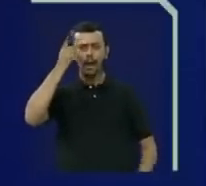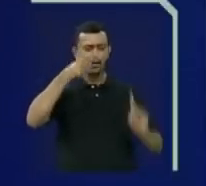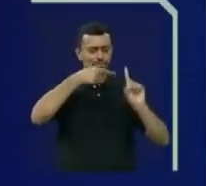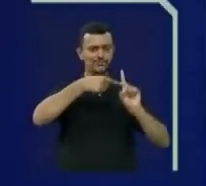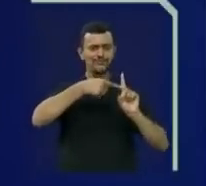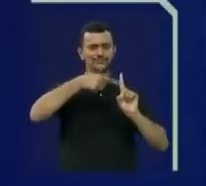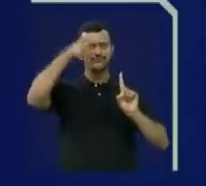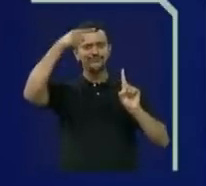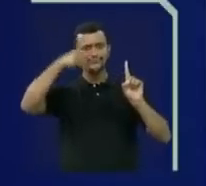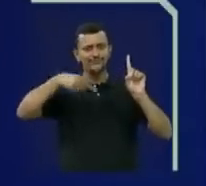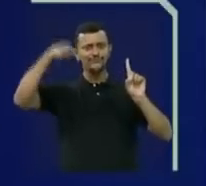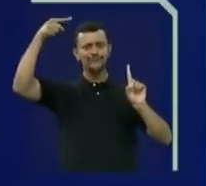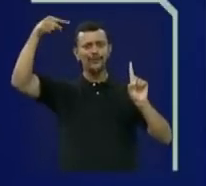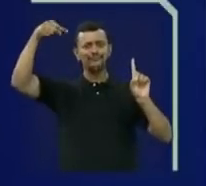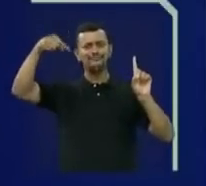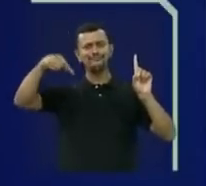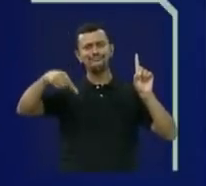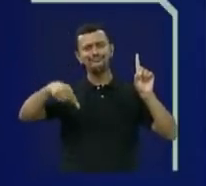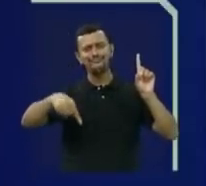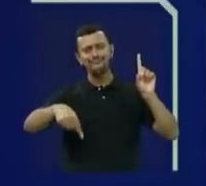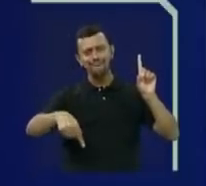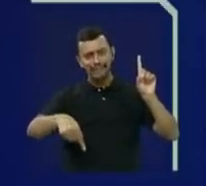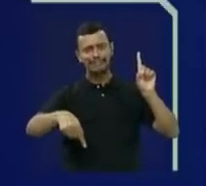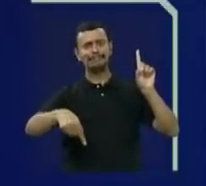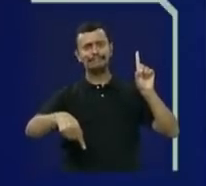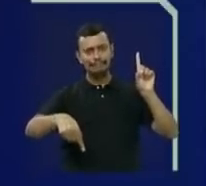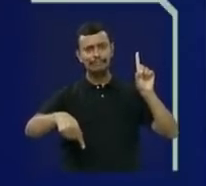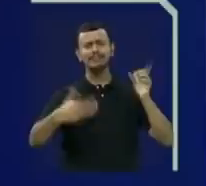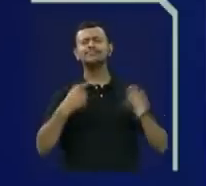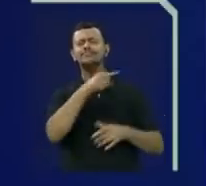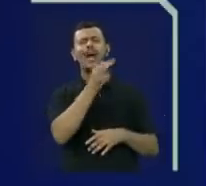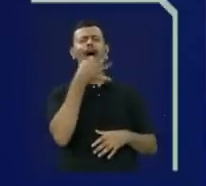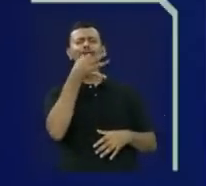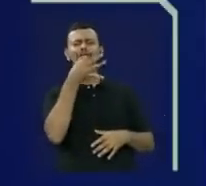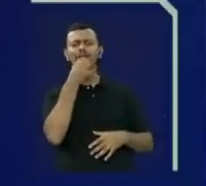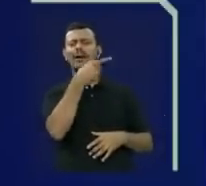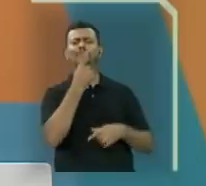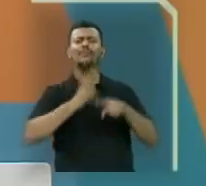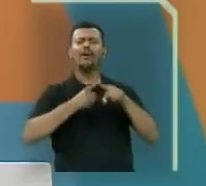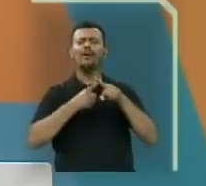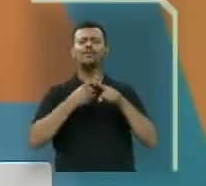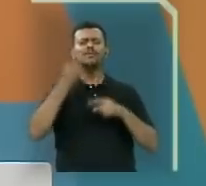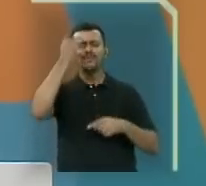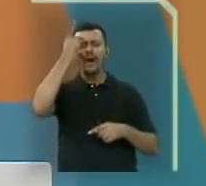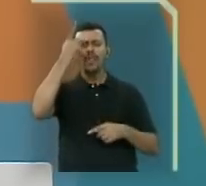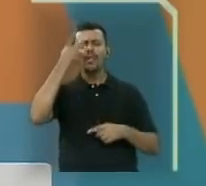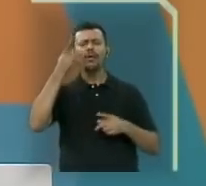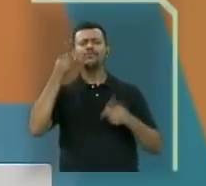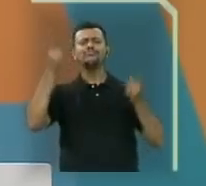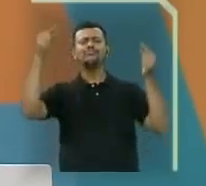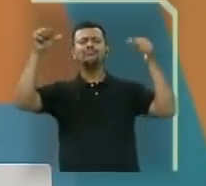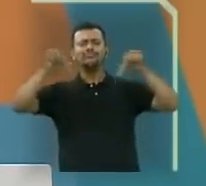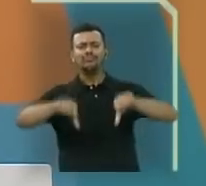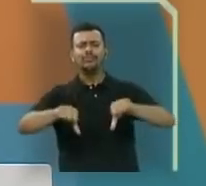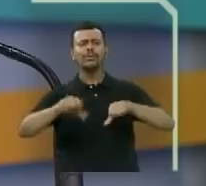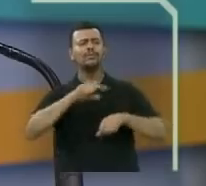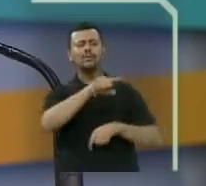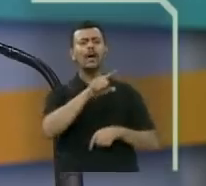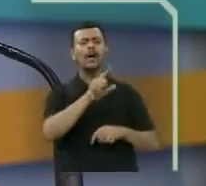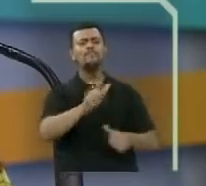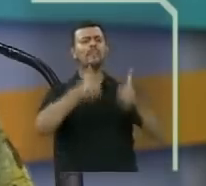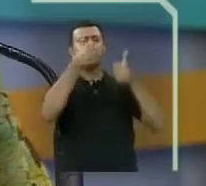senhora o que a senhora atribui ao declínio nesses índices e qual a proposta da senhora para a educação. Um minuto e meio, professora